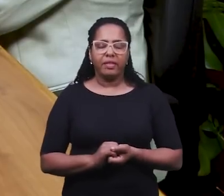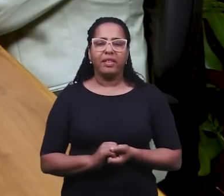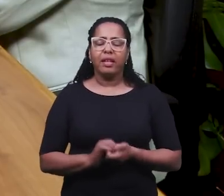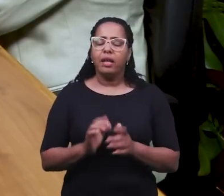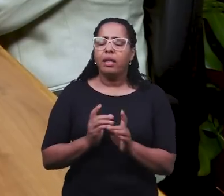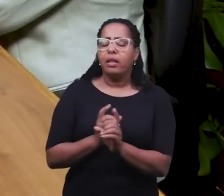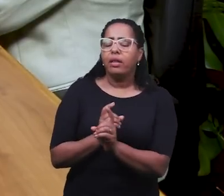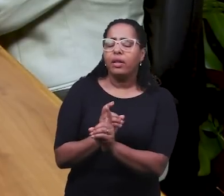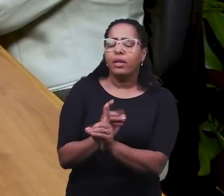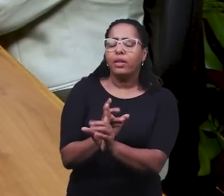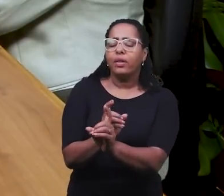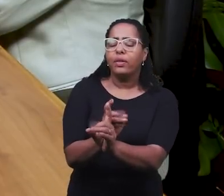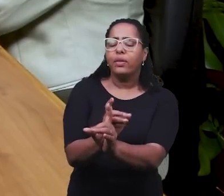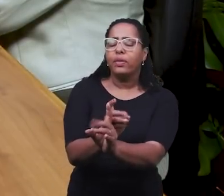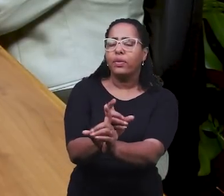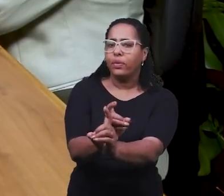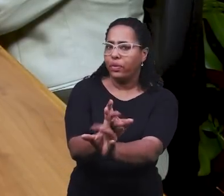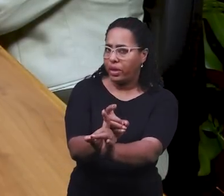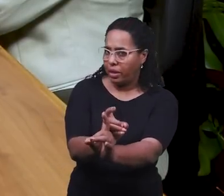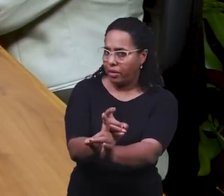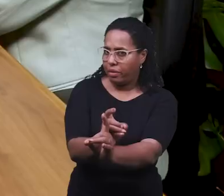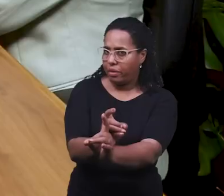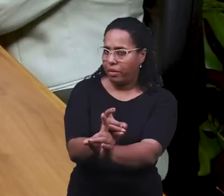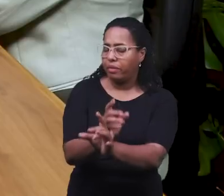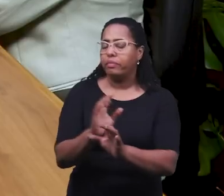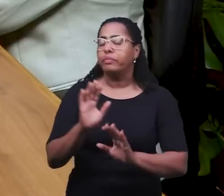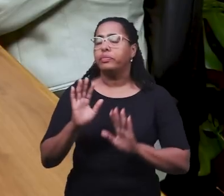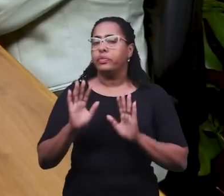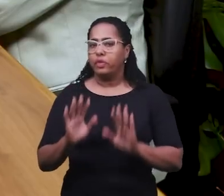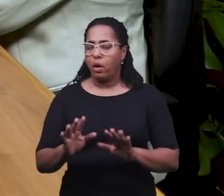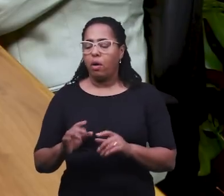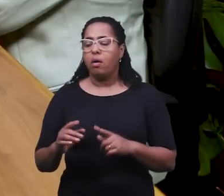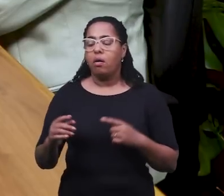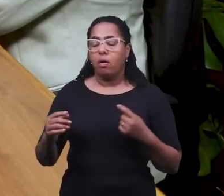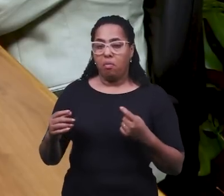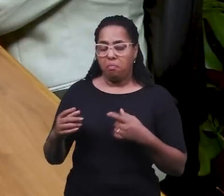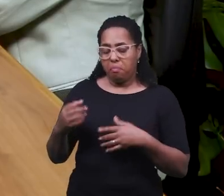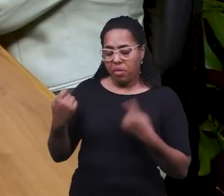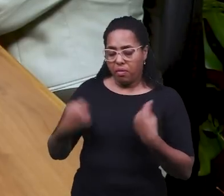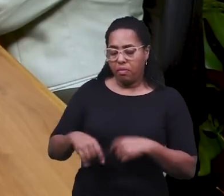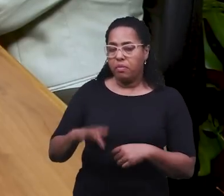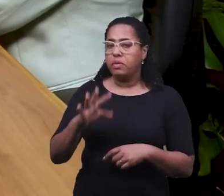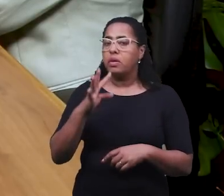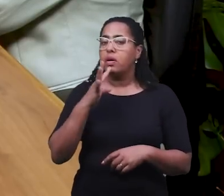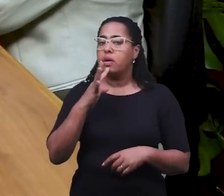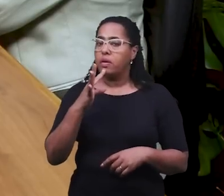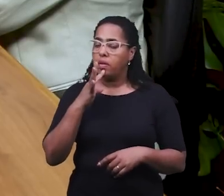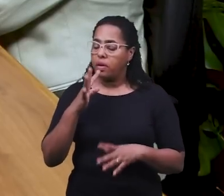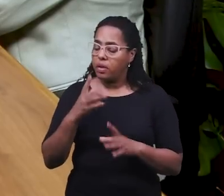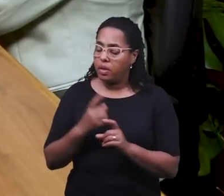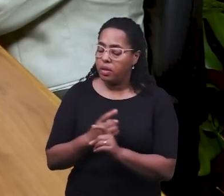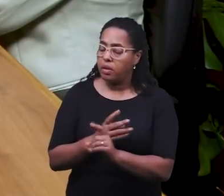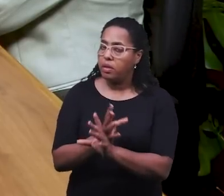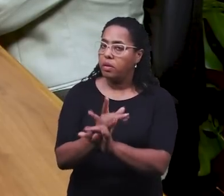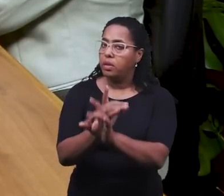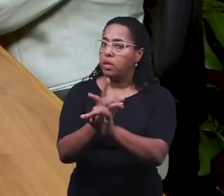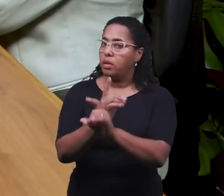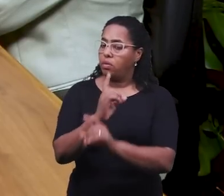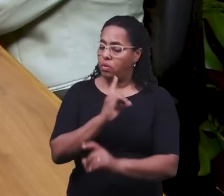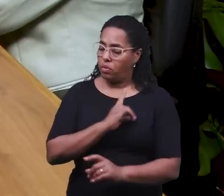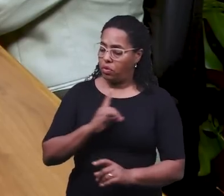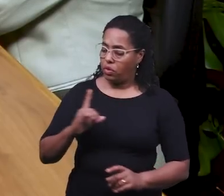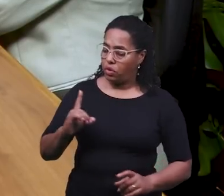A doutrina, é por isso que ele não pode ser neófito, porque ele tem que conhecer a doutrina. Entendeu? Você tem